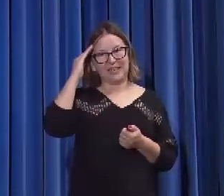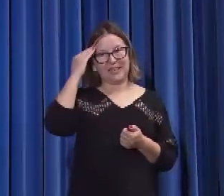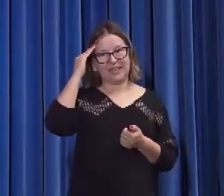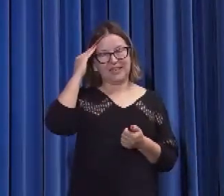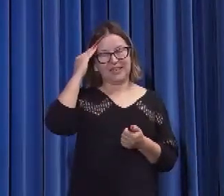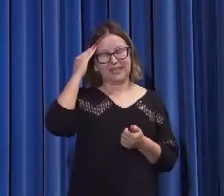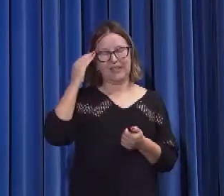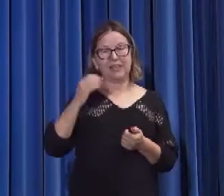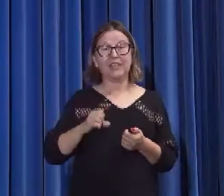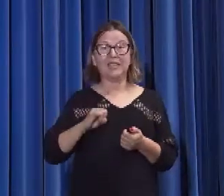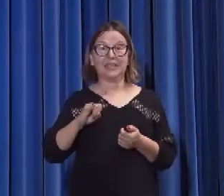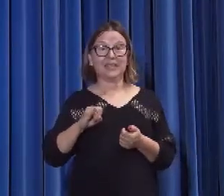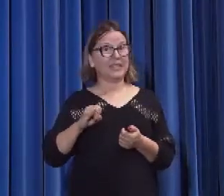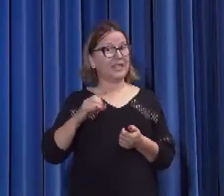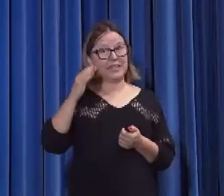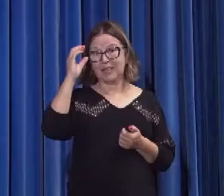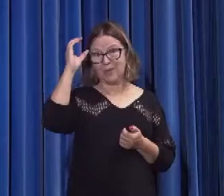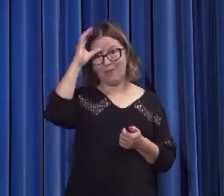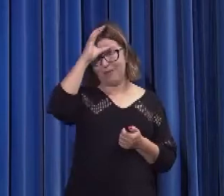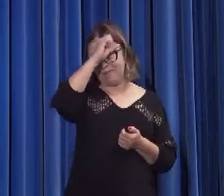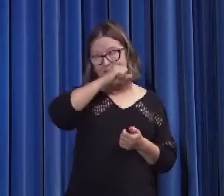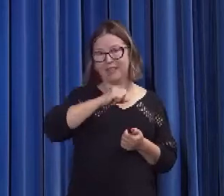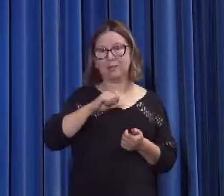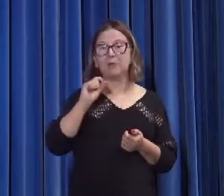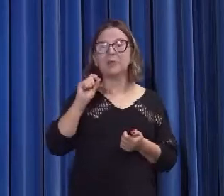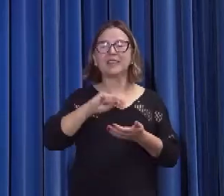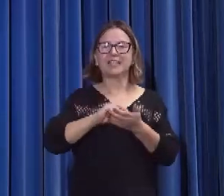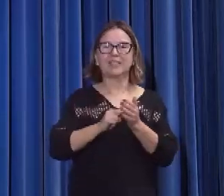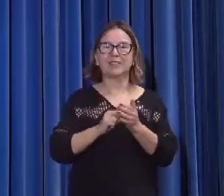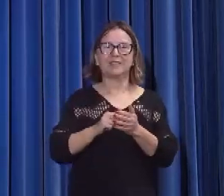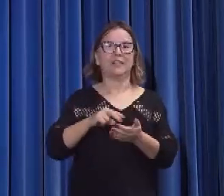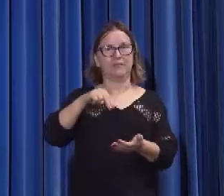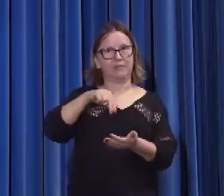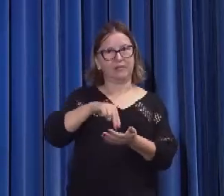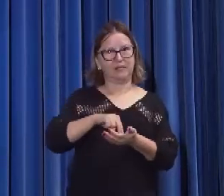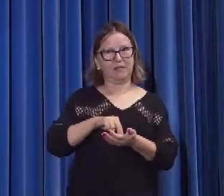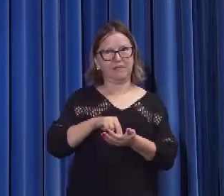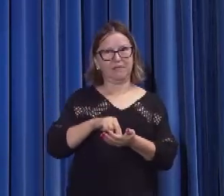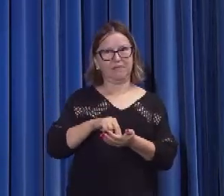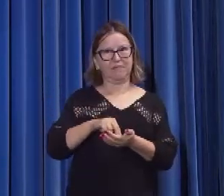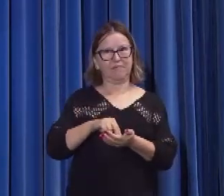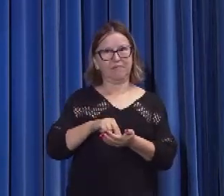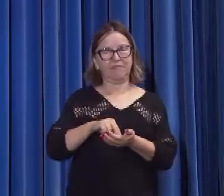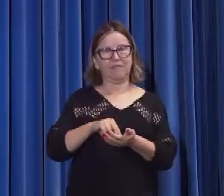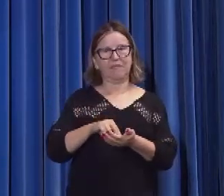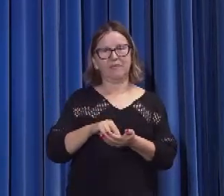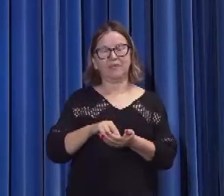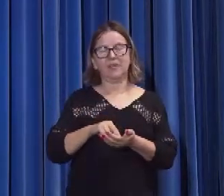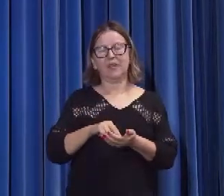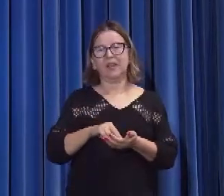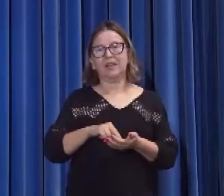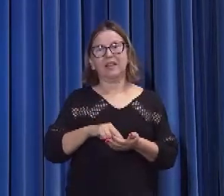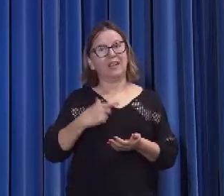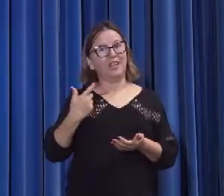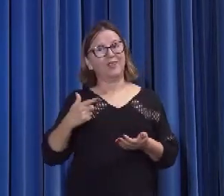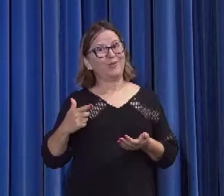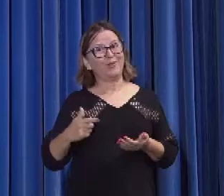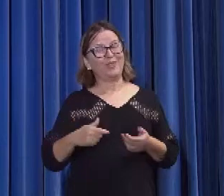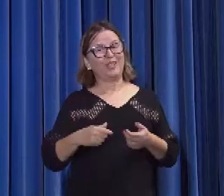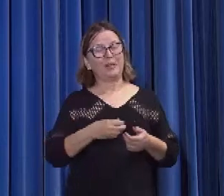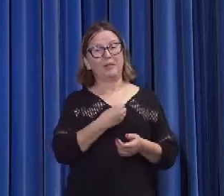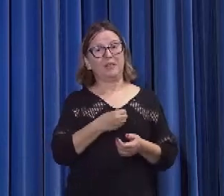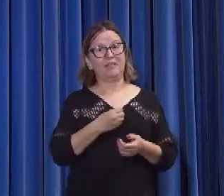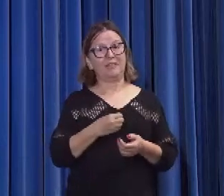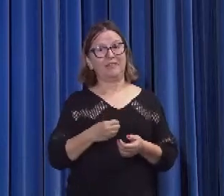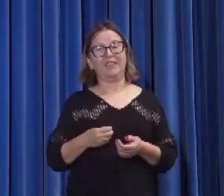não compreendemos o que é a perseverança, nós deixamos de desfrutar essa vida, que